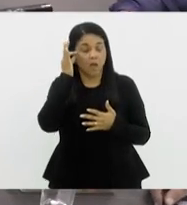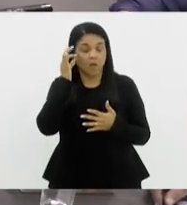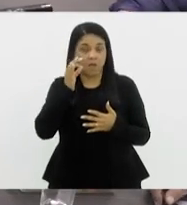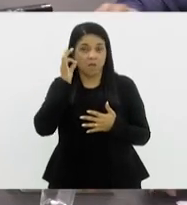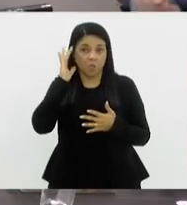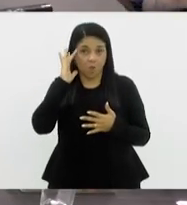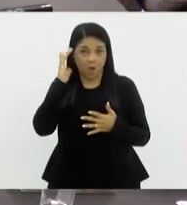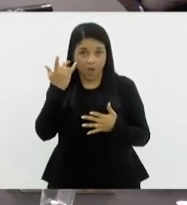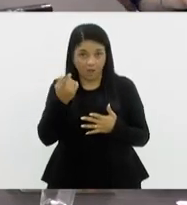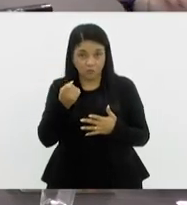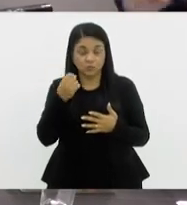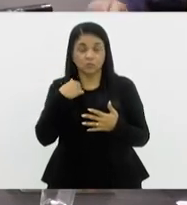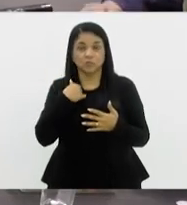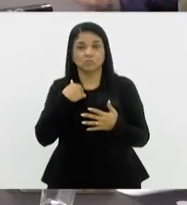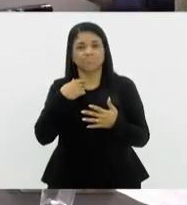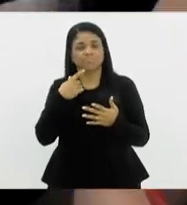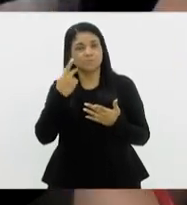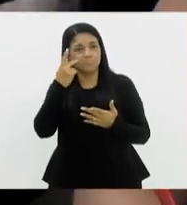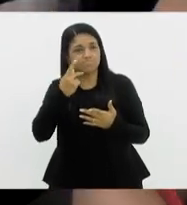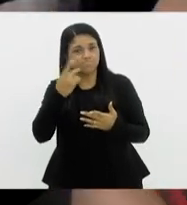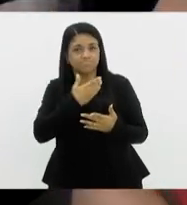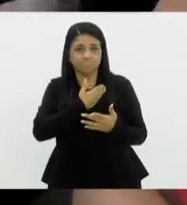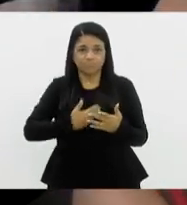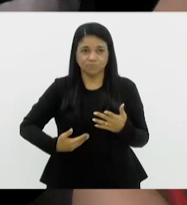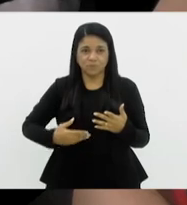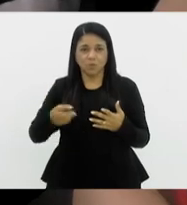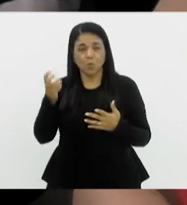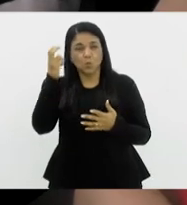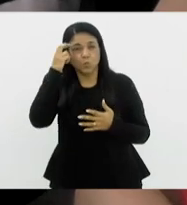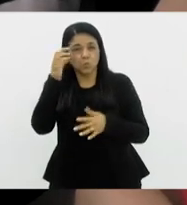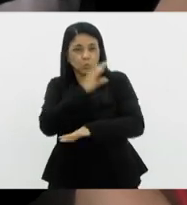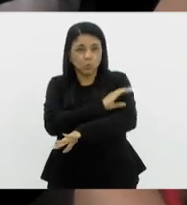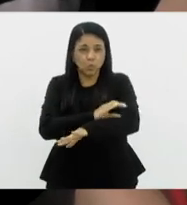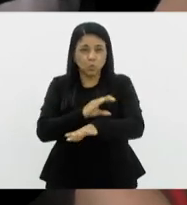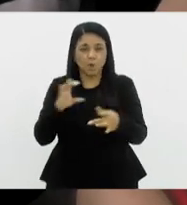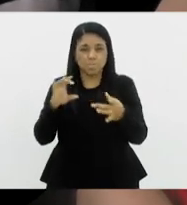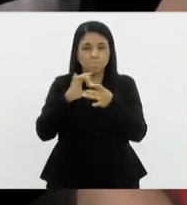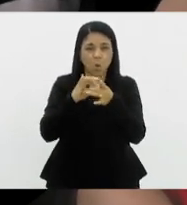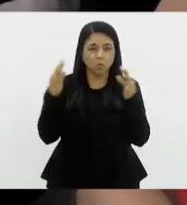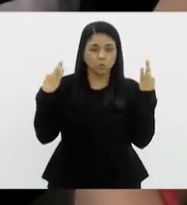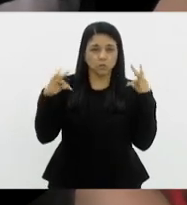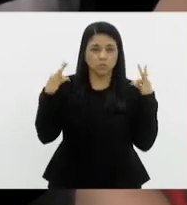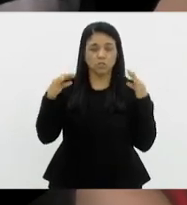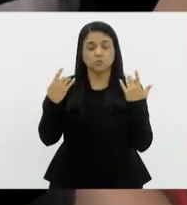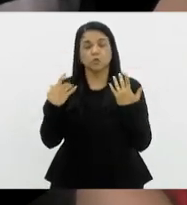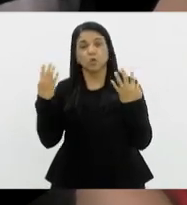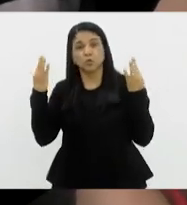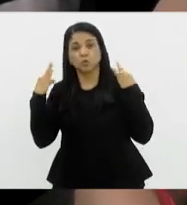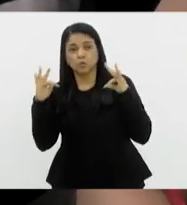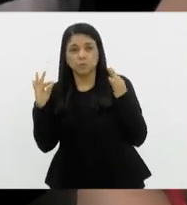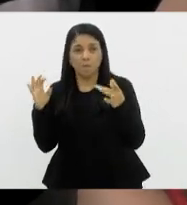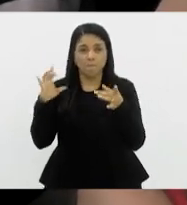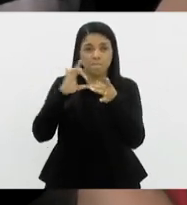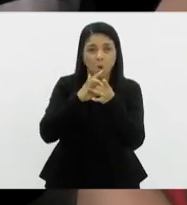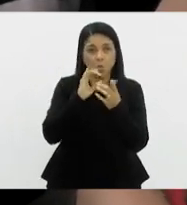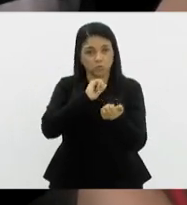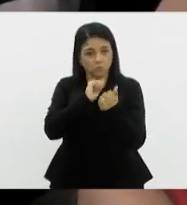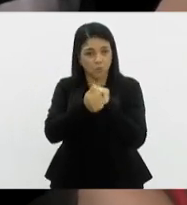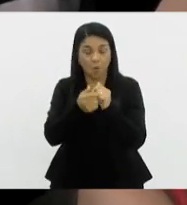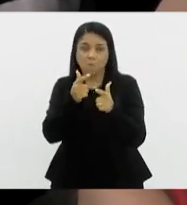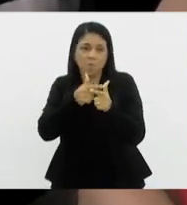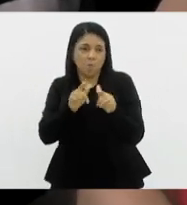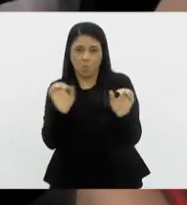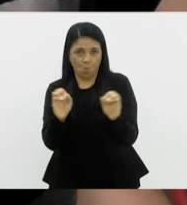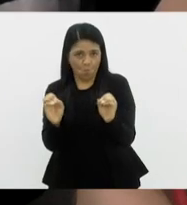determinadas políticas públicas, cultura com turismo, turismo com esporte, isso não é um problema. E se